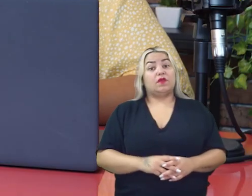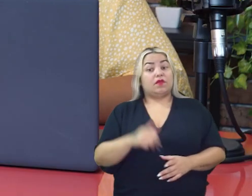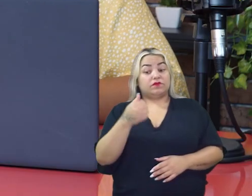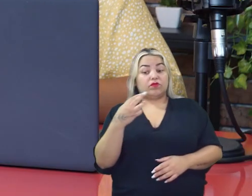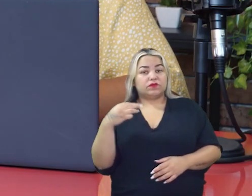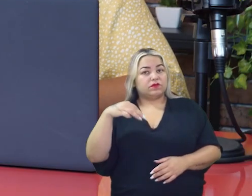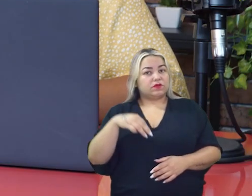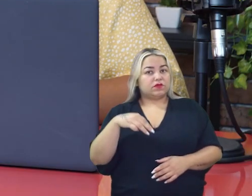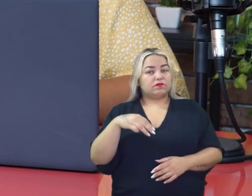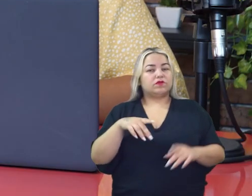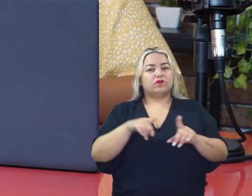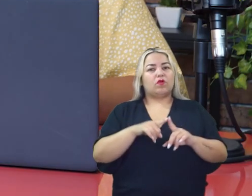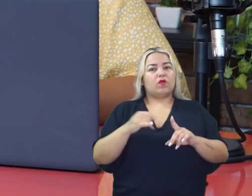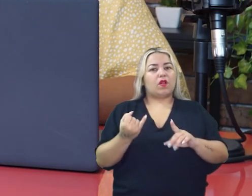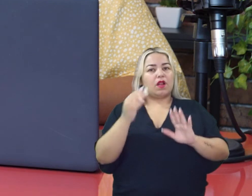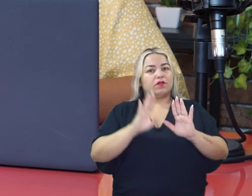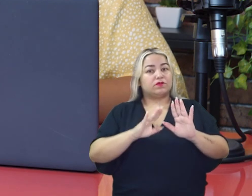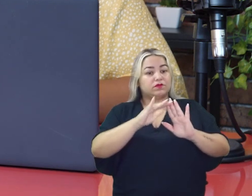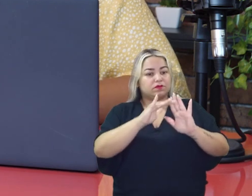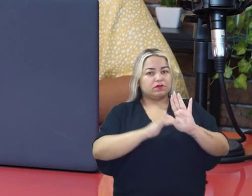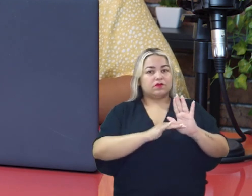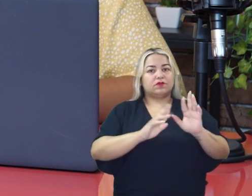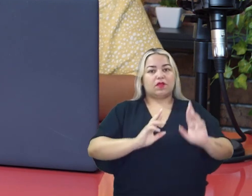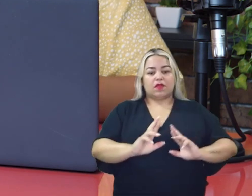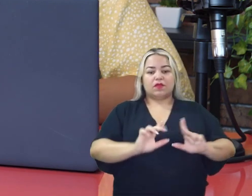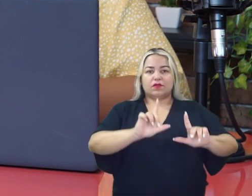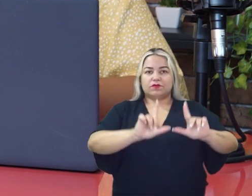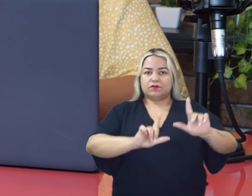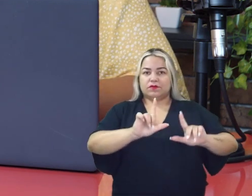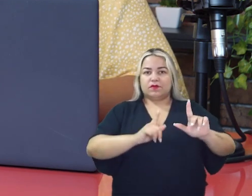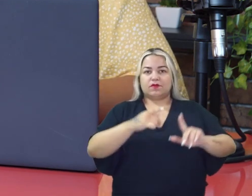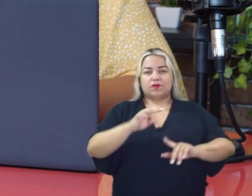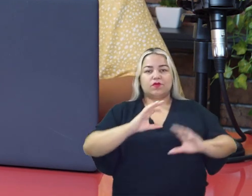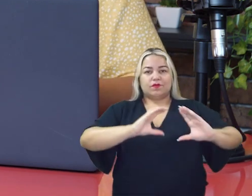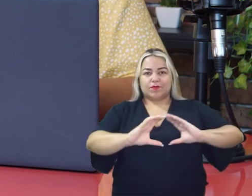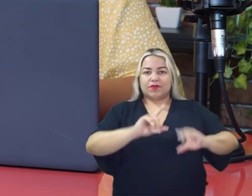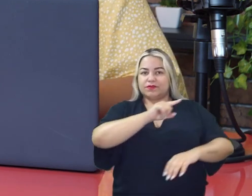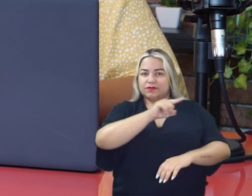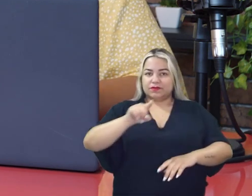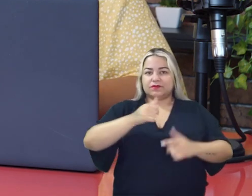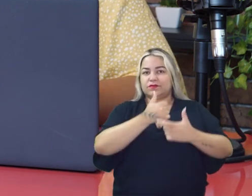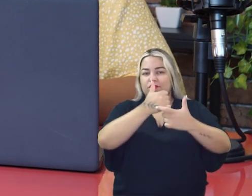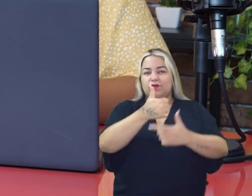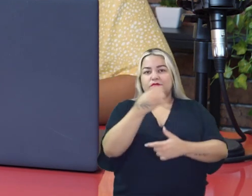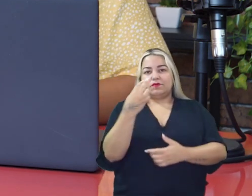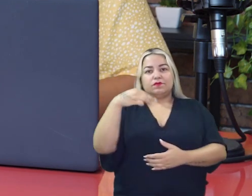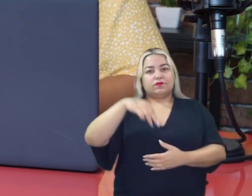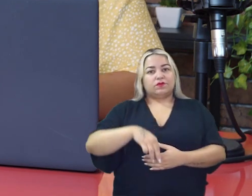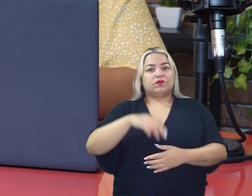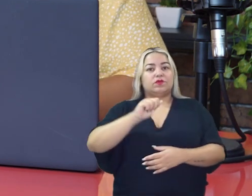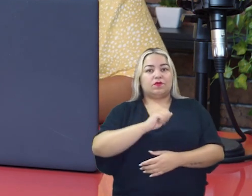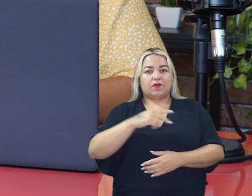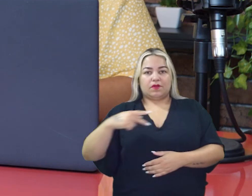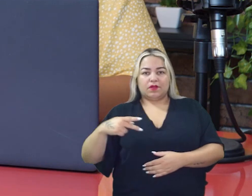E esse foi mais um 13 Minutos com os destaques dos últimos dias da rede PT de comunicação. E se você ainda não segue o 13